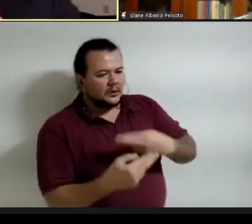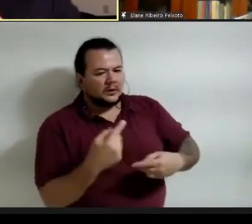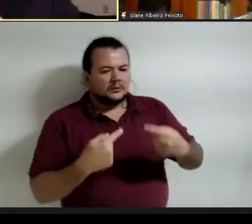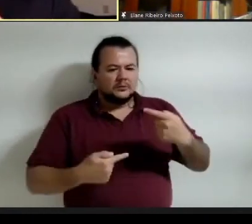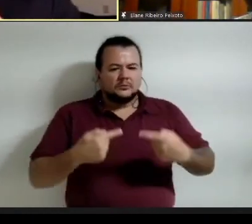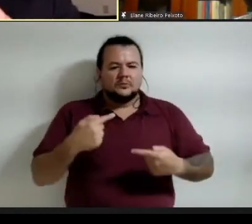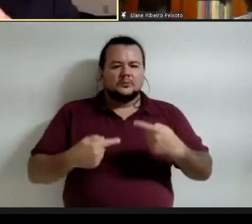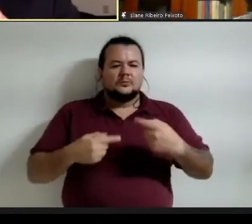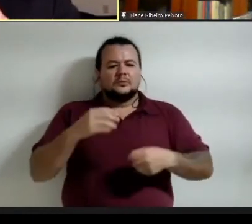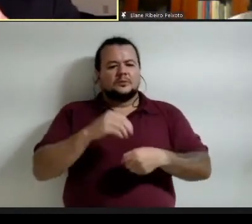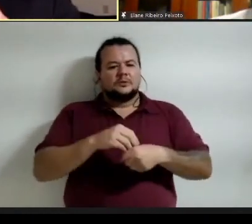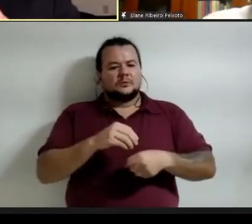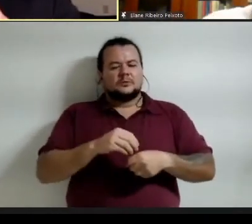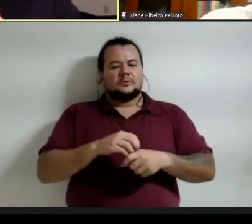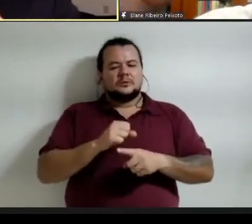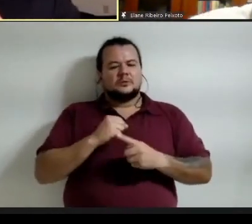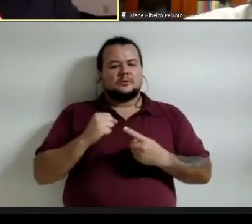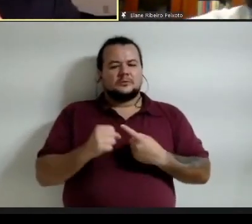sociedade. Sabe?